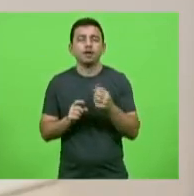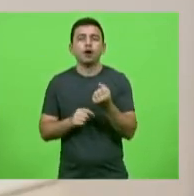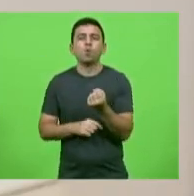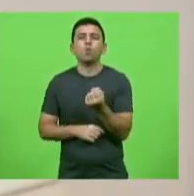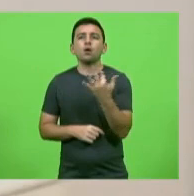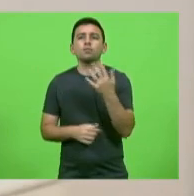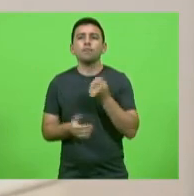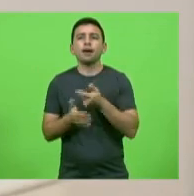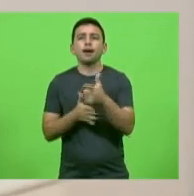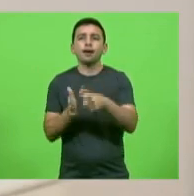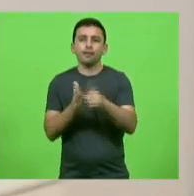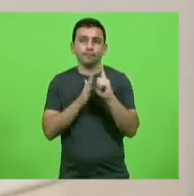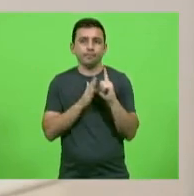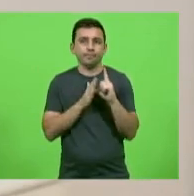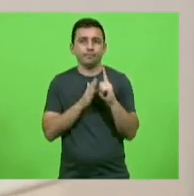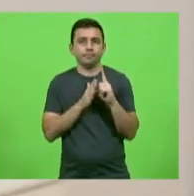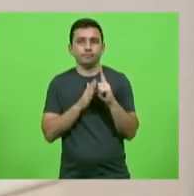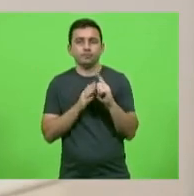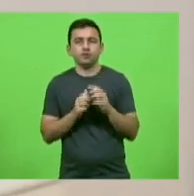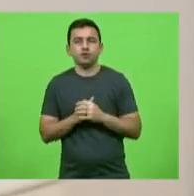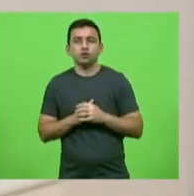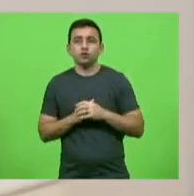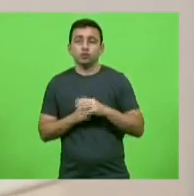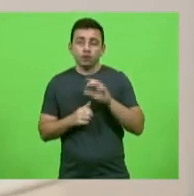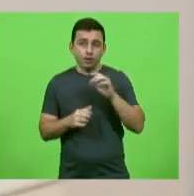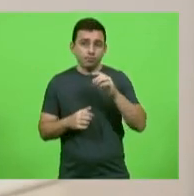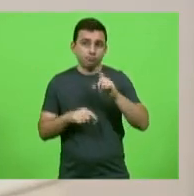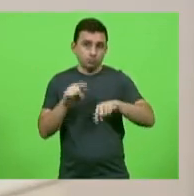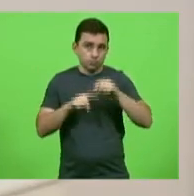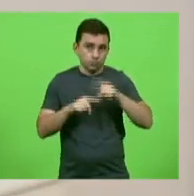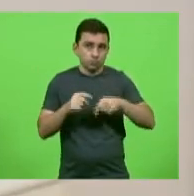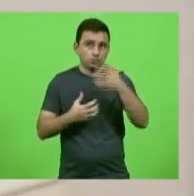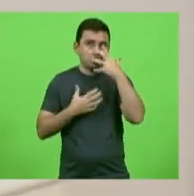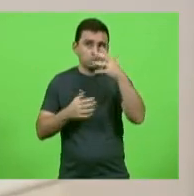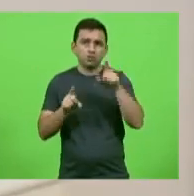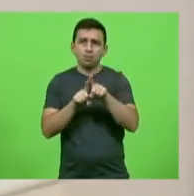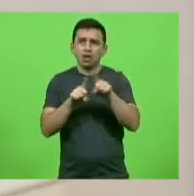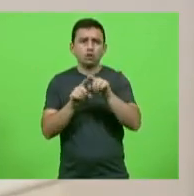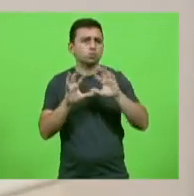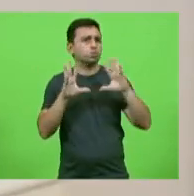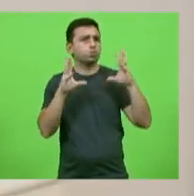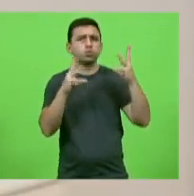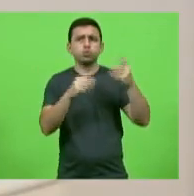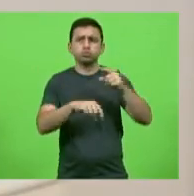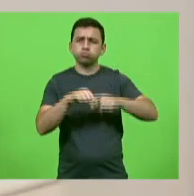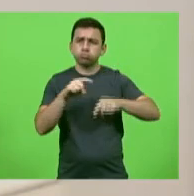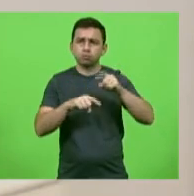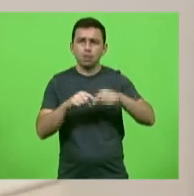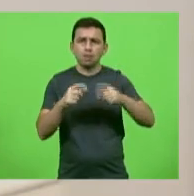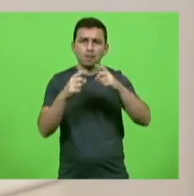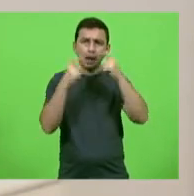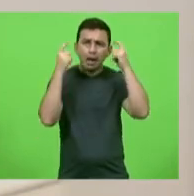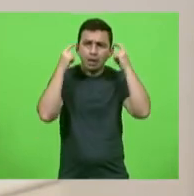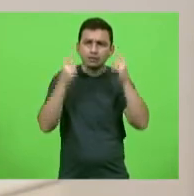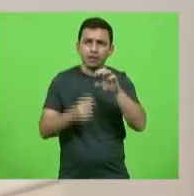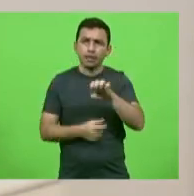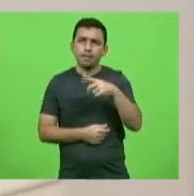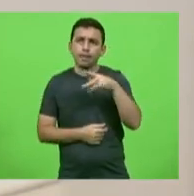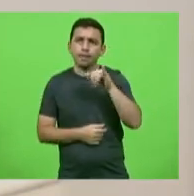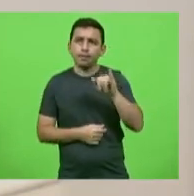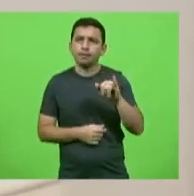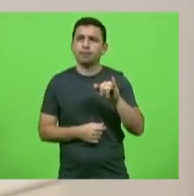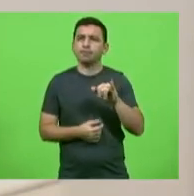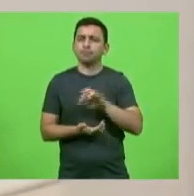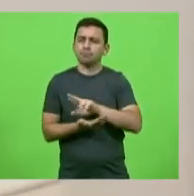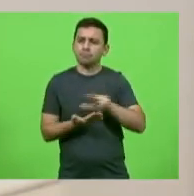pagamento antecipado, não só dos respiradores, mas também de todos os equipamentos envolvidos, máscaras, EPI, enfim. E o que